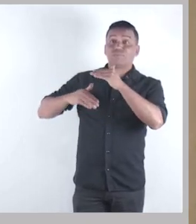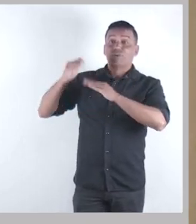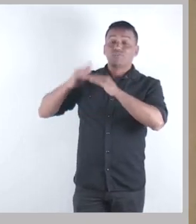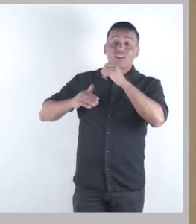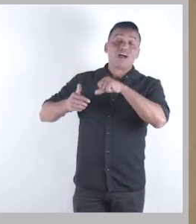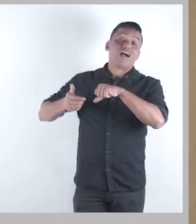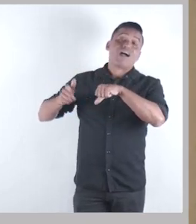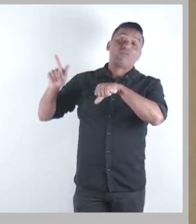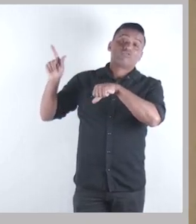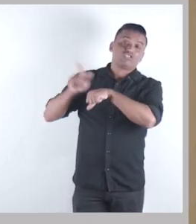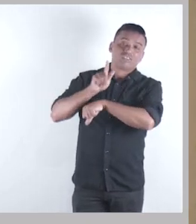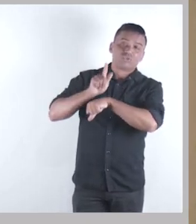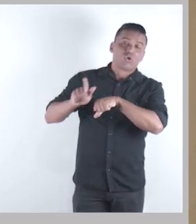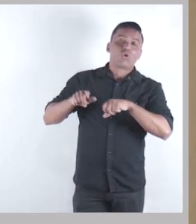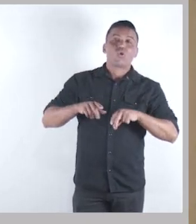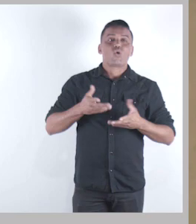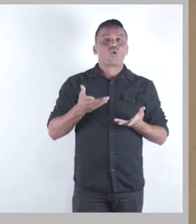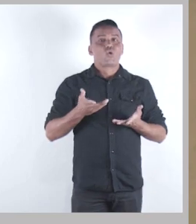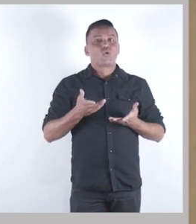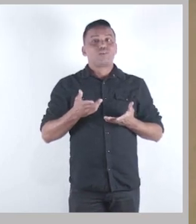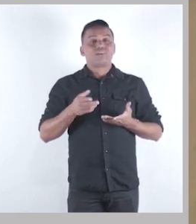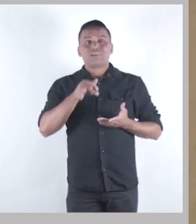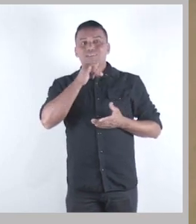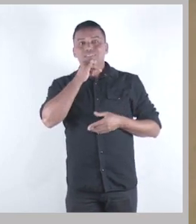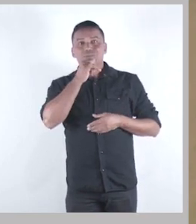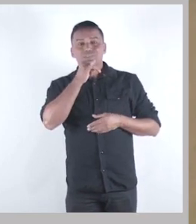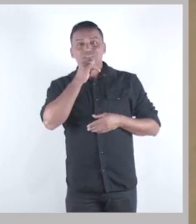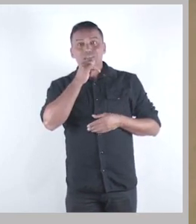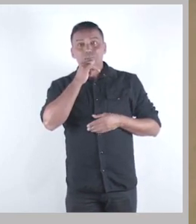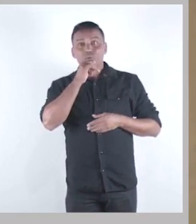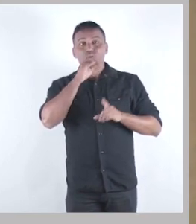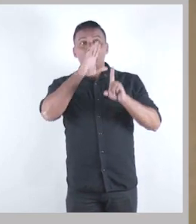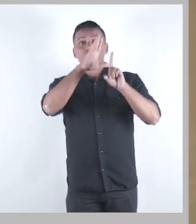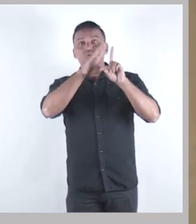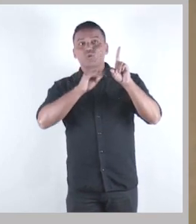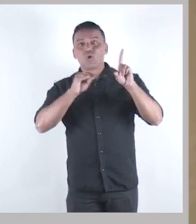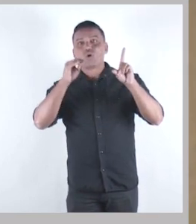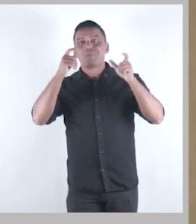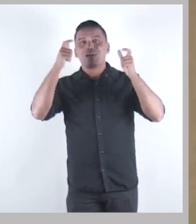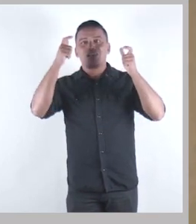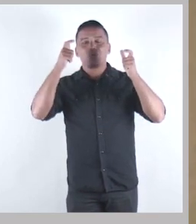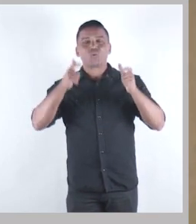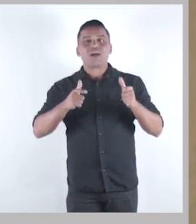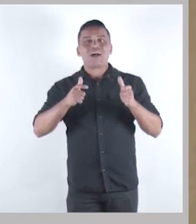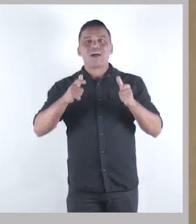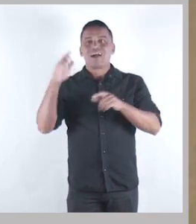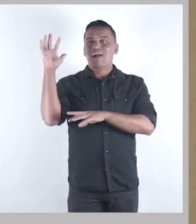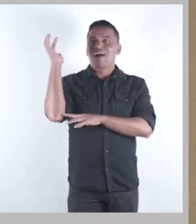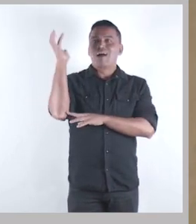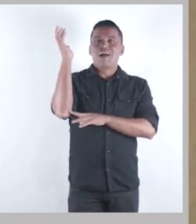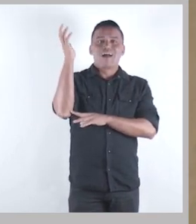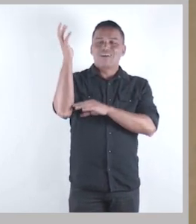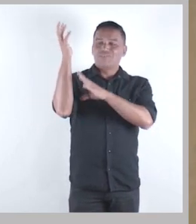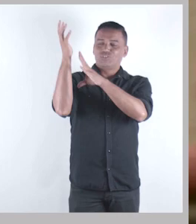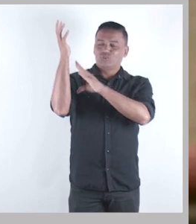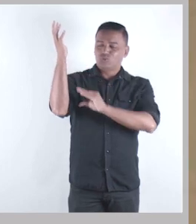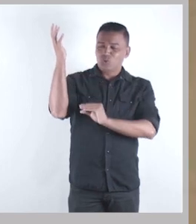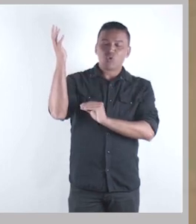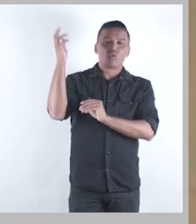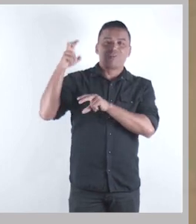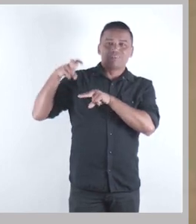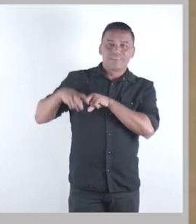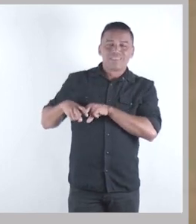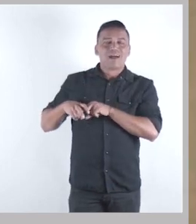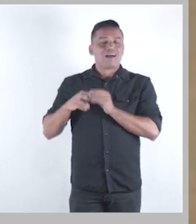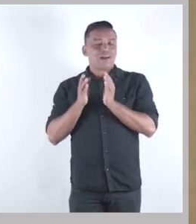das cadeiras de leitura, estamos a falar de sombra, no caso daqueles espaços ao ar livre, né, para a leitura.